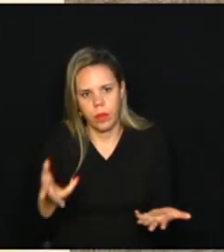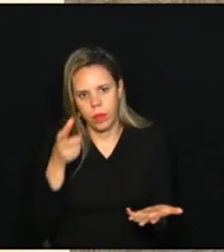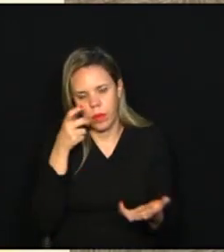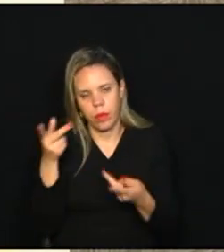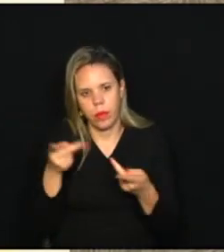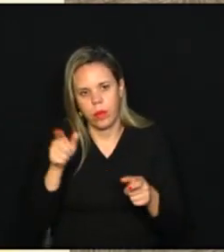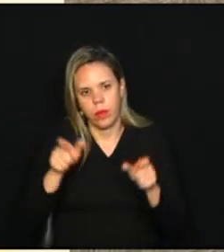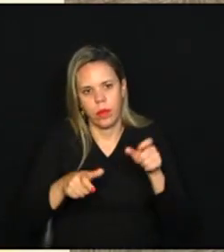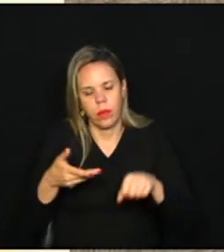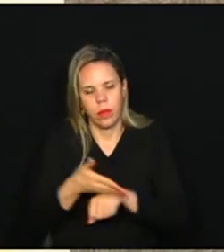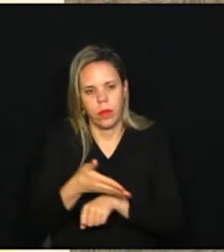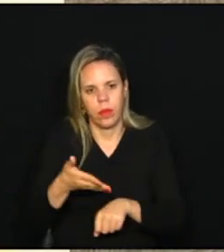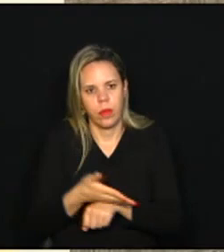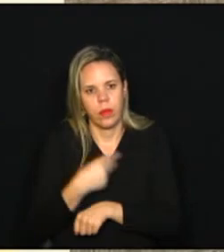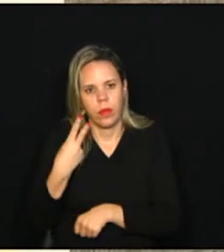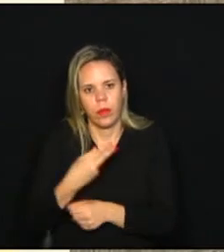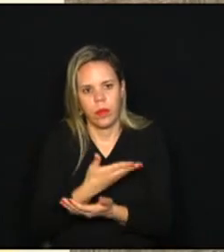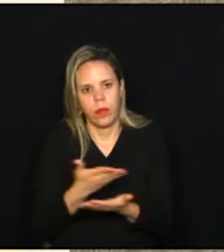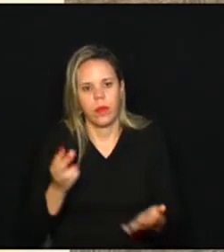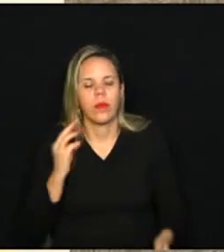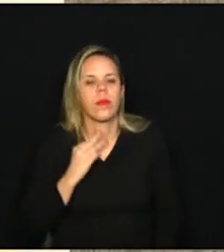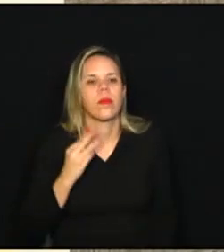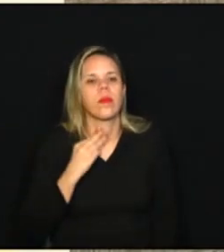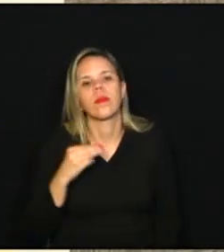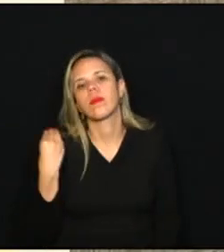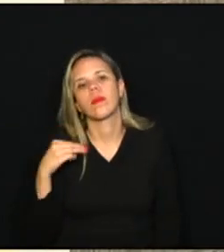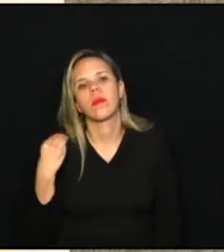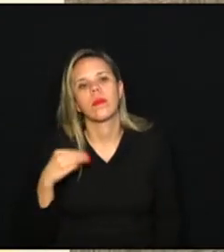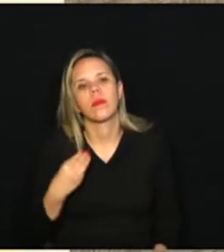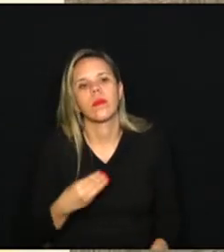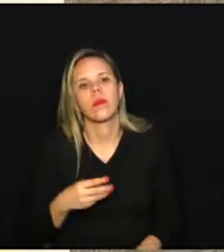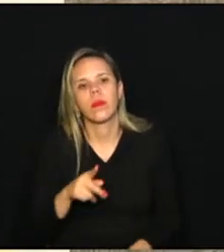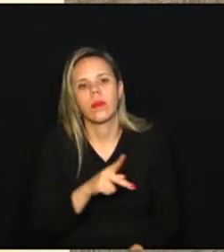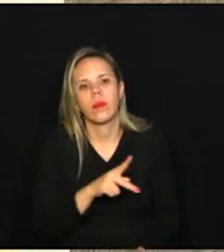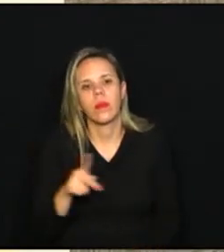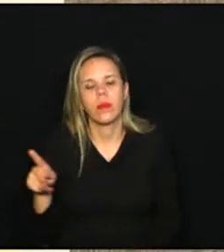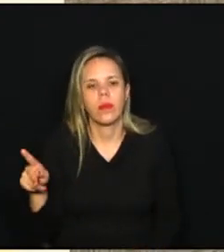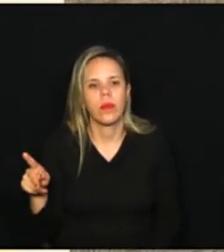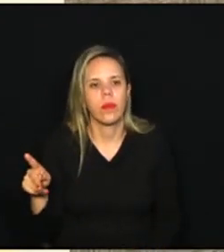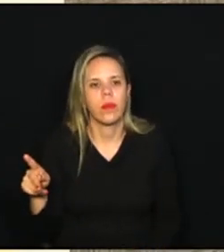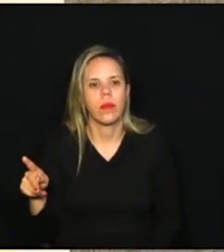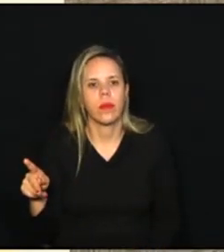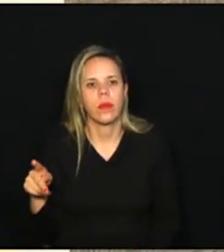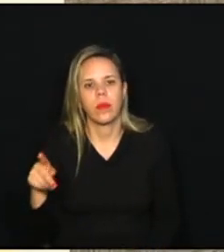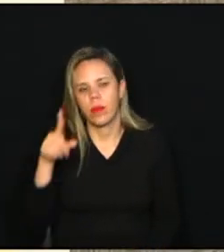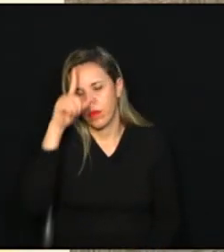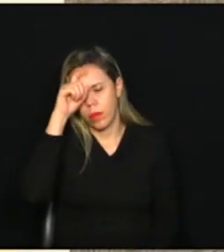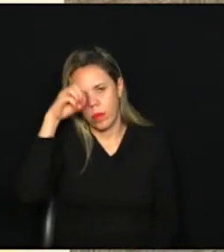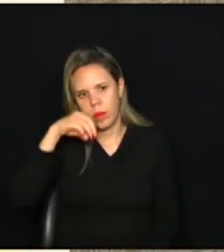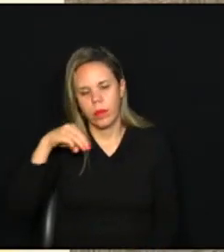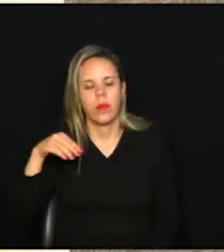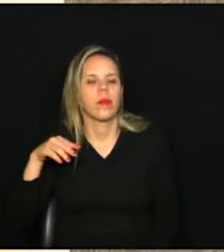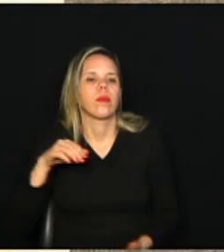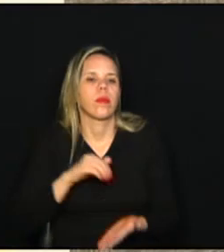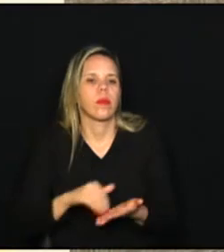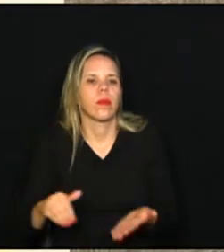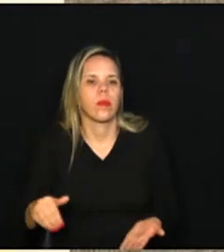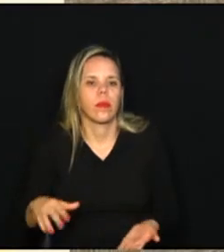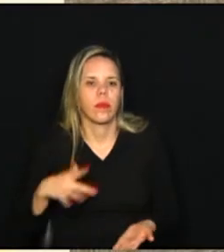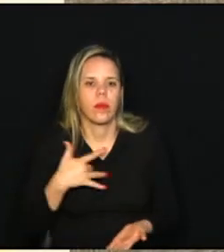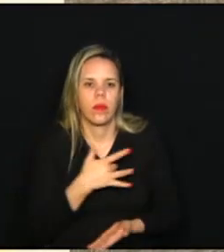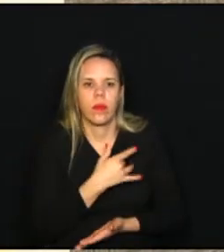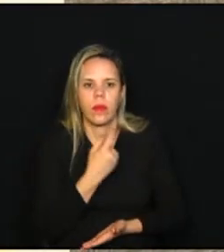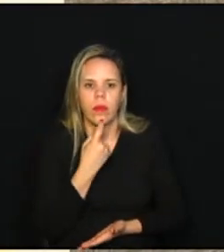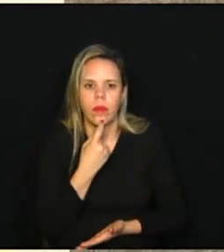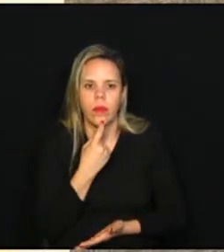convidados, participaram também os vereadores Cecílio Santos, Mariana Conte, o presidente da Rede Mário Gatti, o secretário municipal de saúde